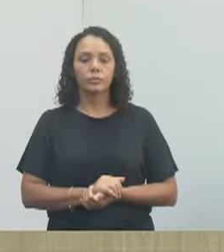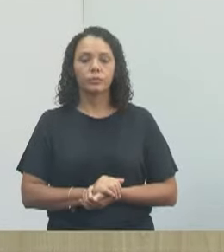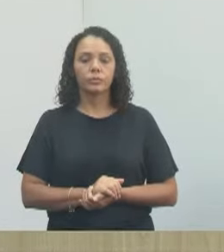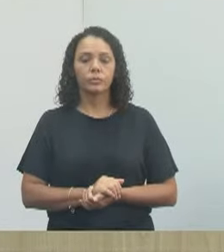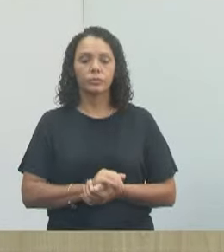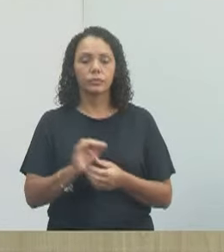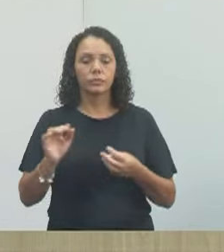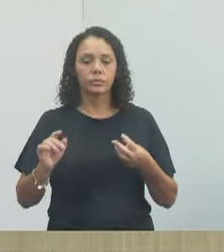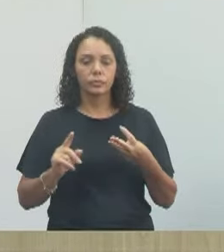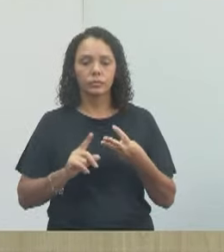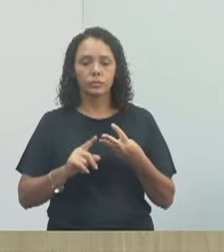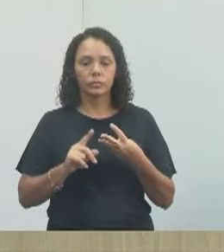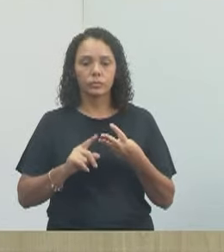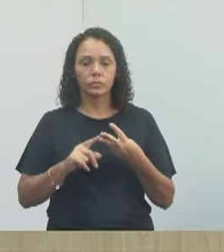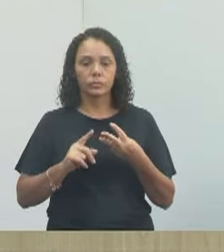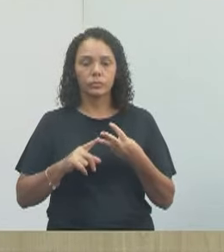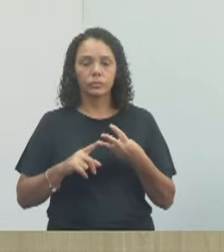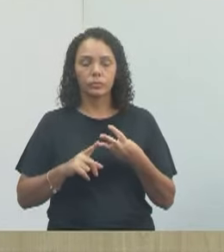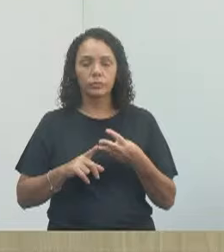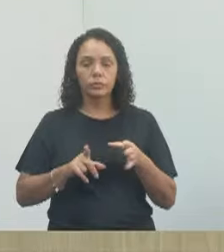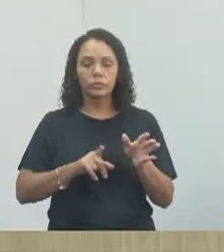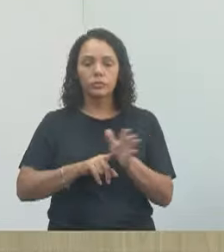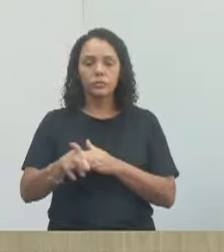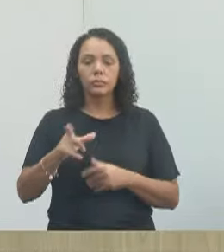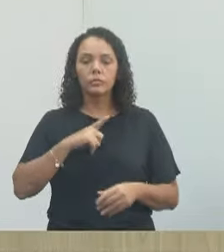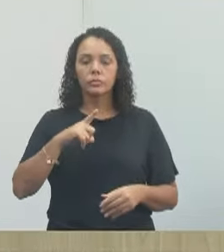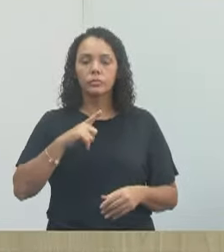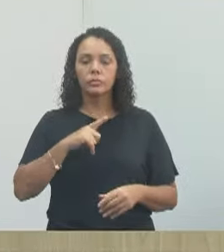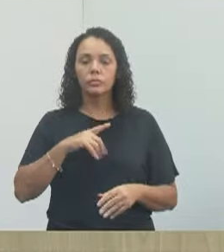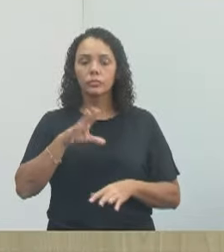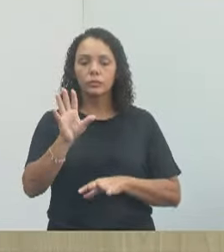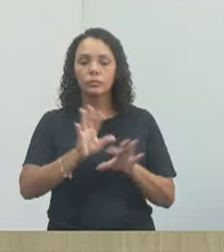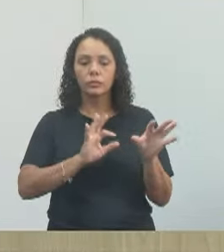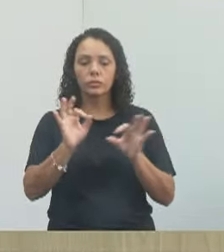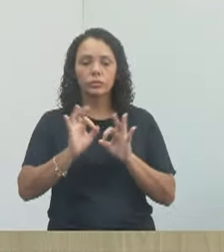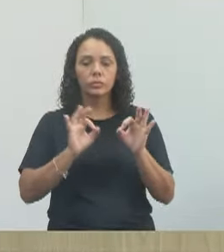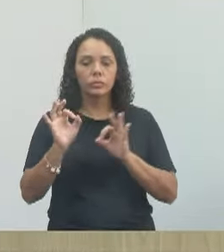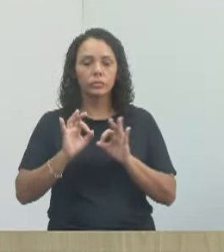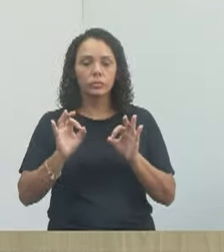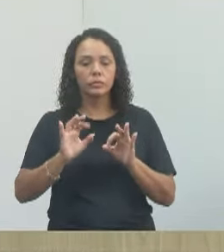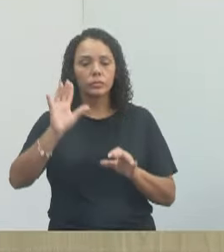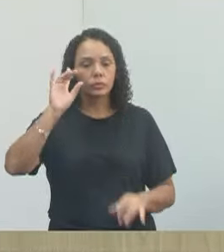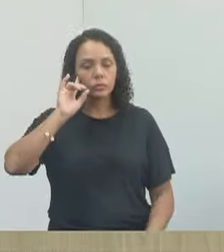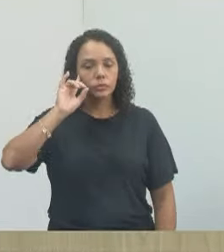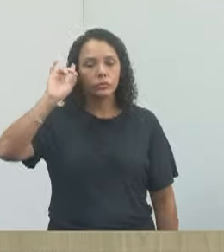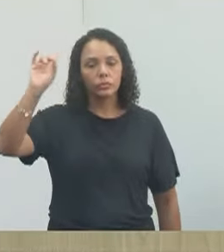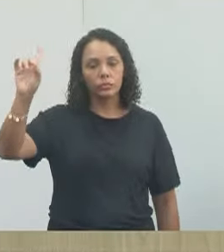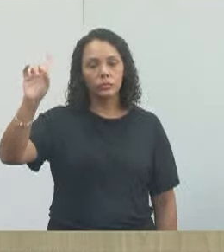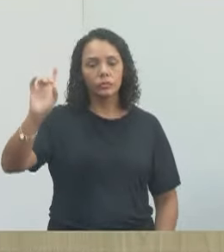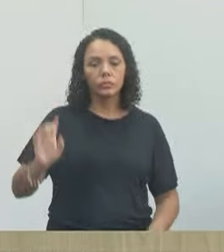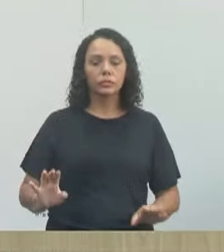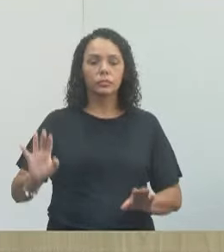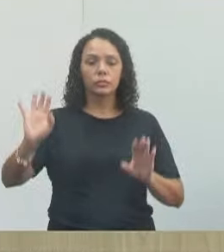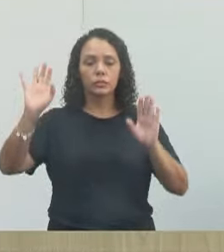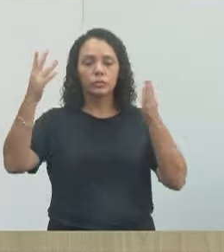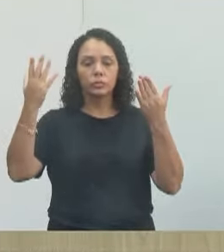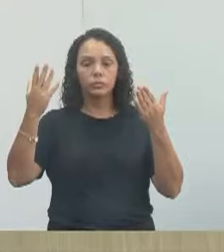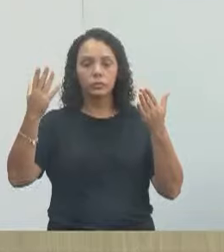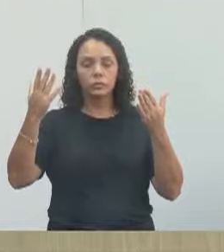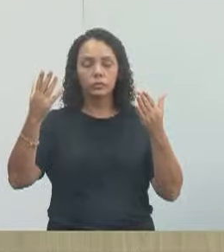local três existe plano e prazo para realização